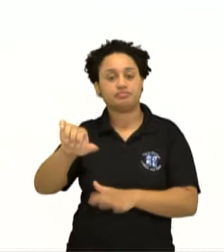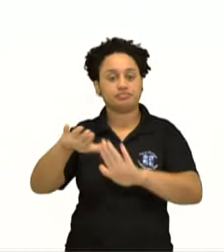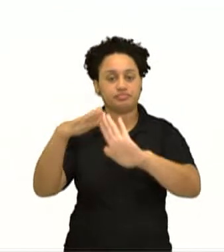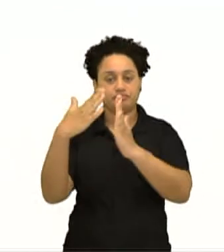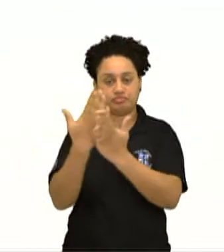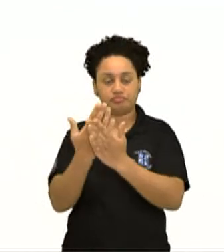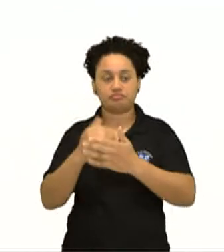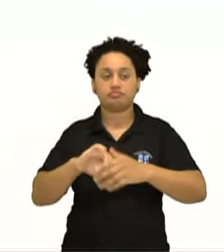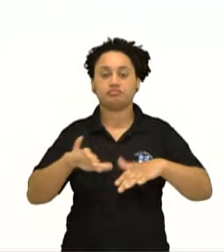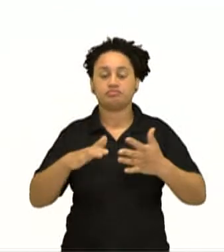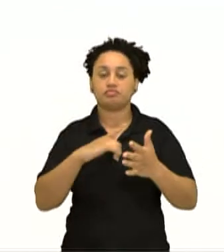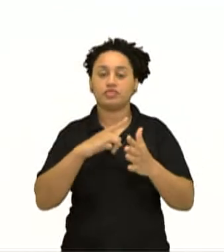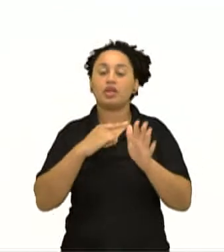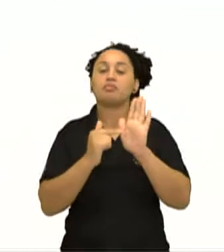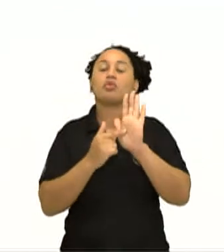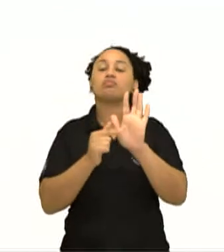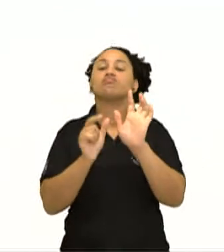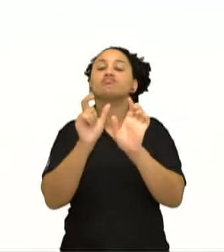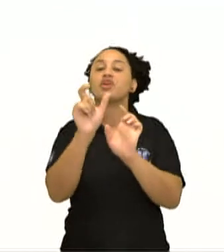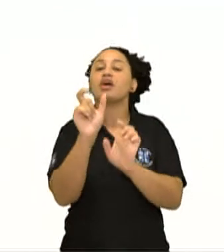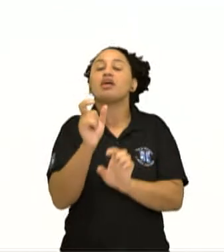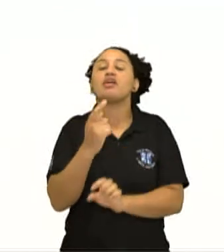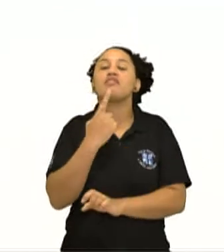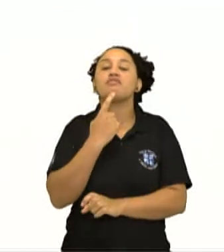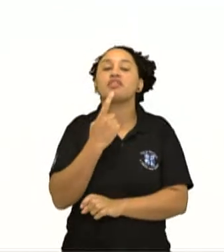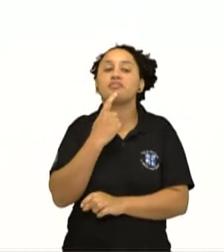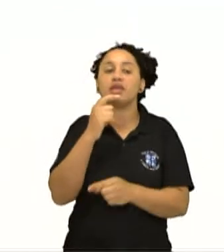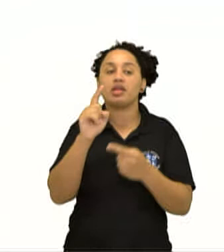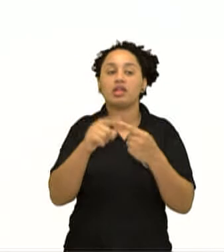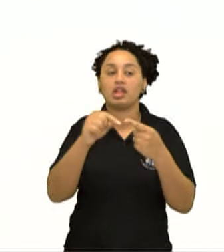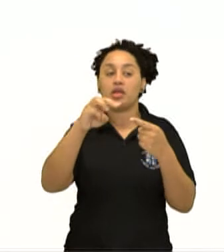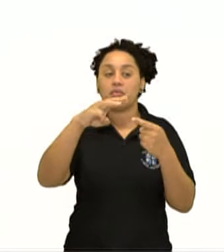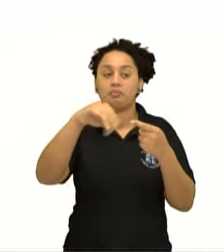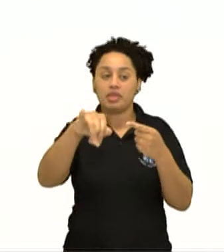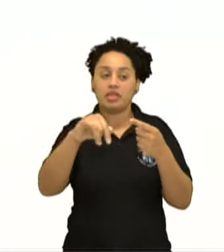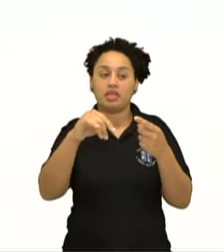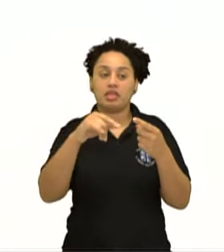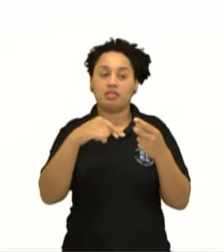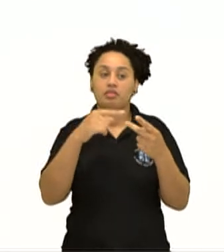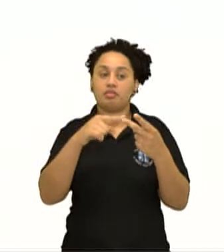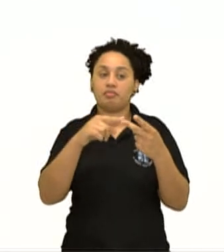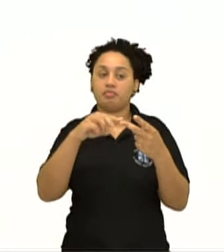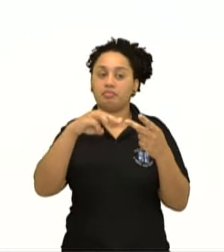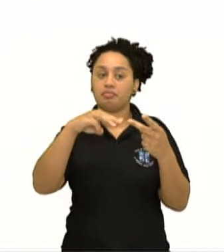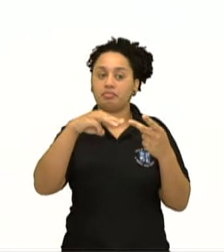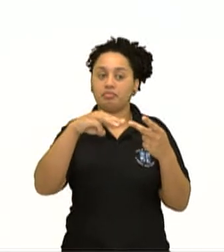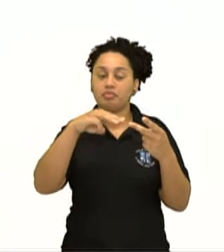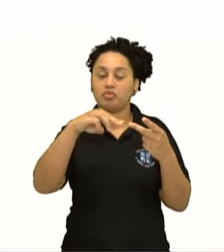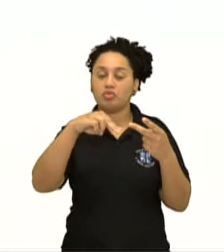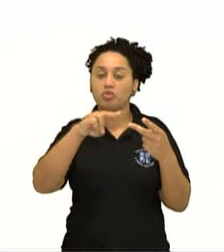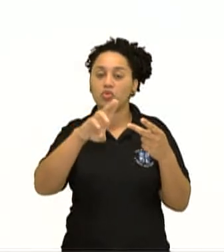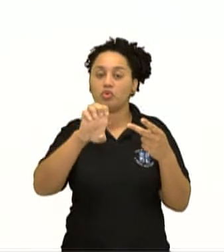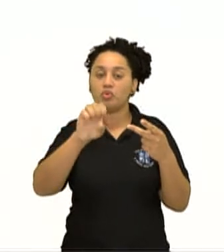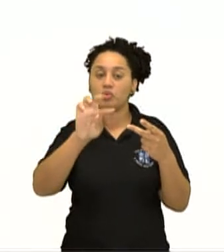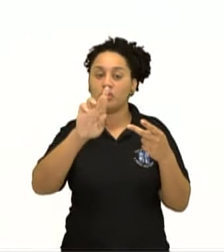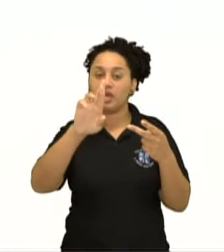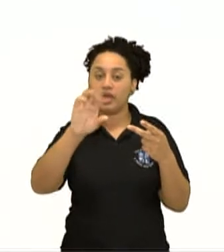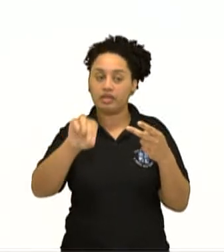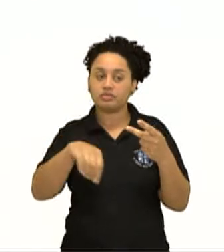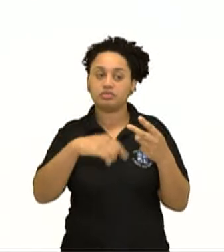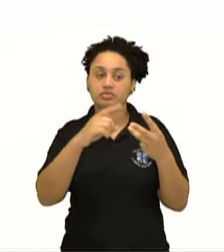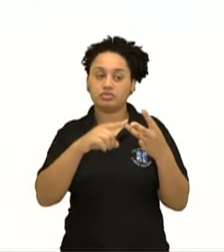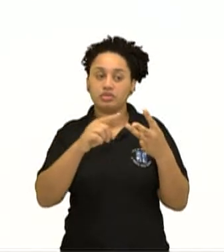temos destacado aí as palavras mi, nuestro e mis. Têm valor